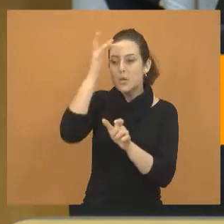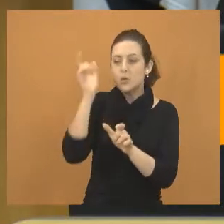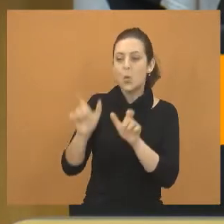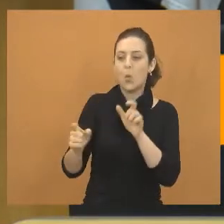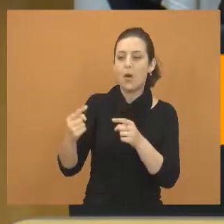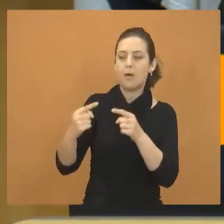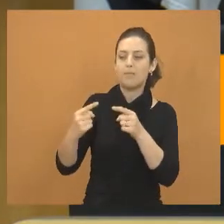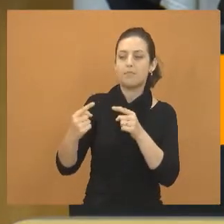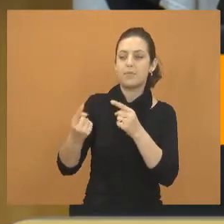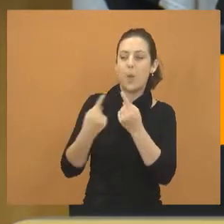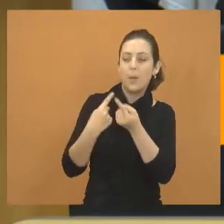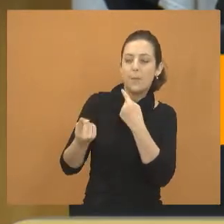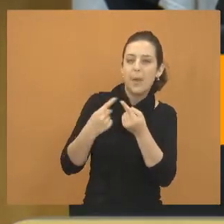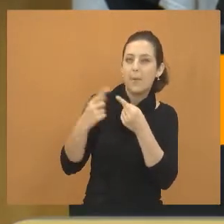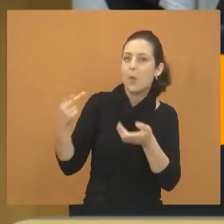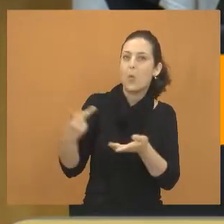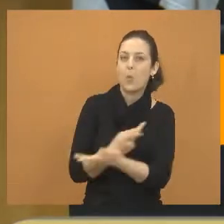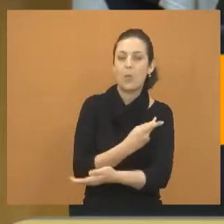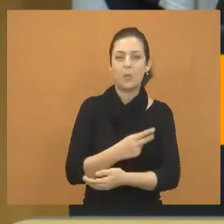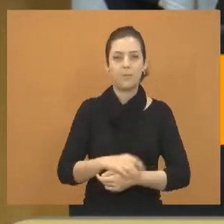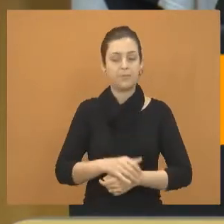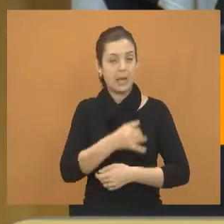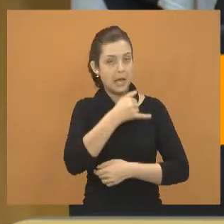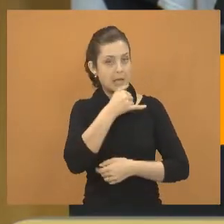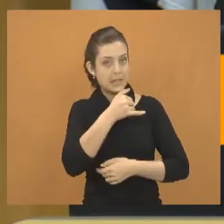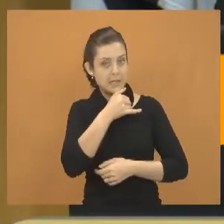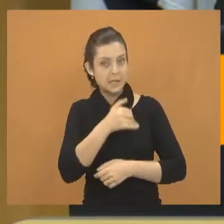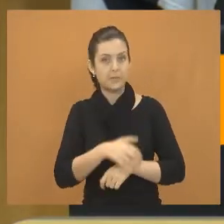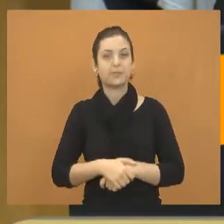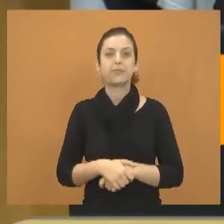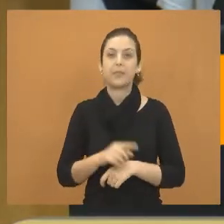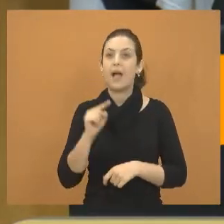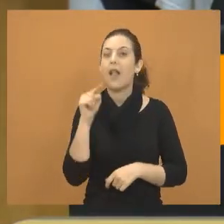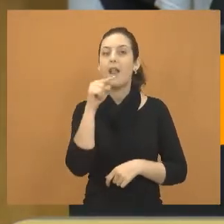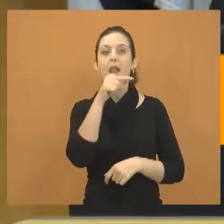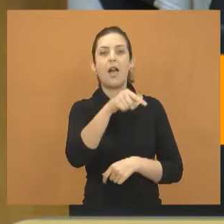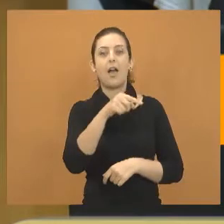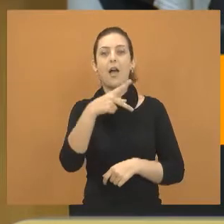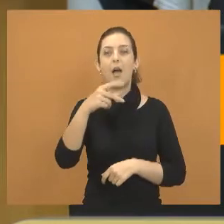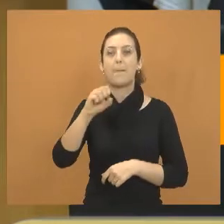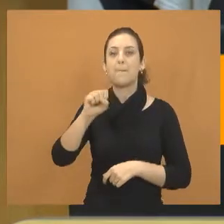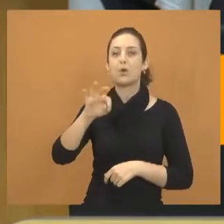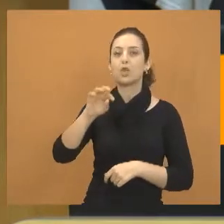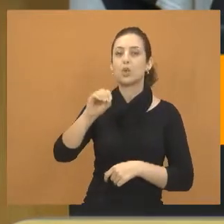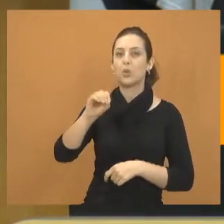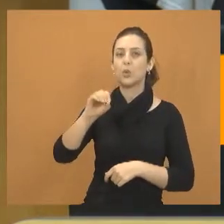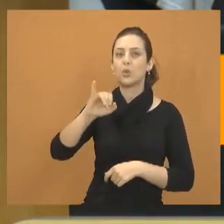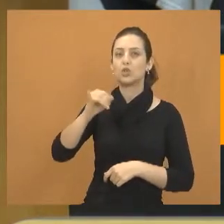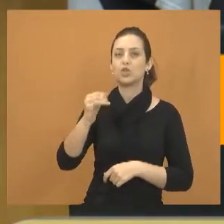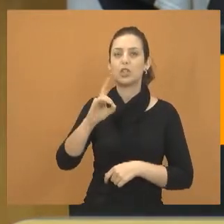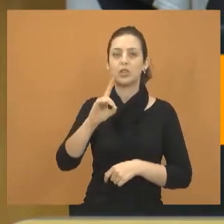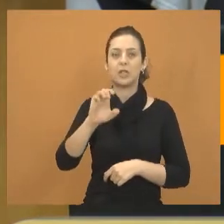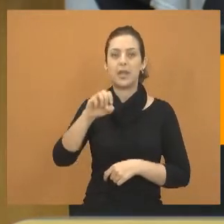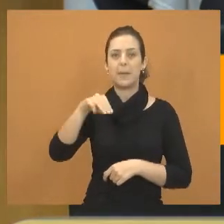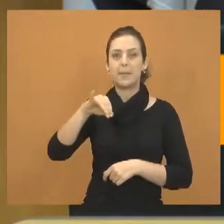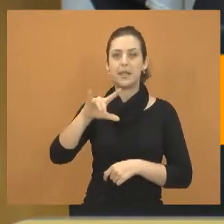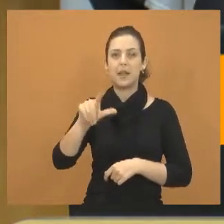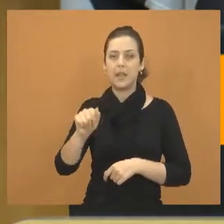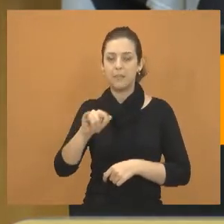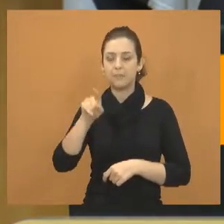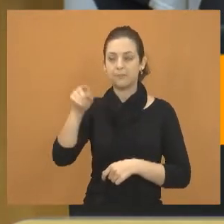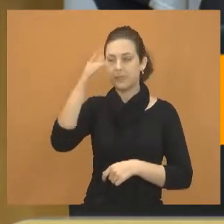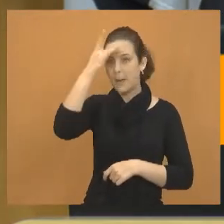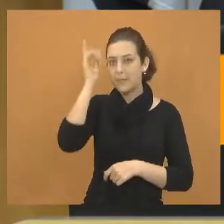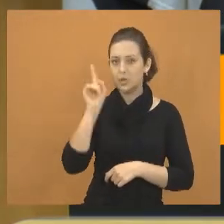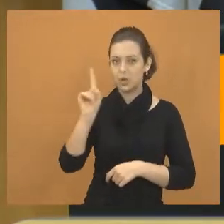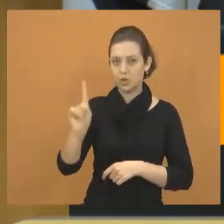e fala o que está acontecendo. Por exemplo, lá no posto do Jardim Emília, a